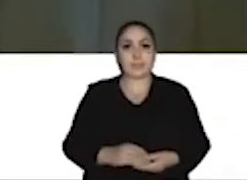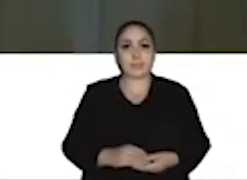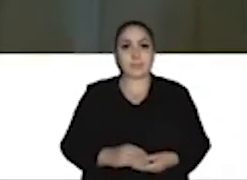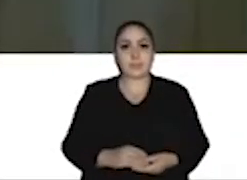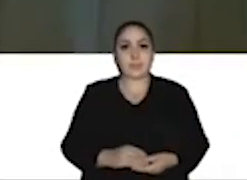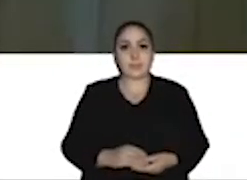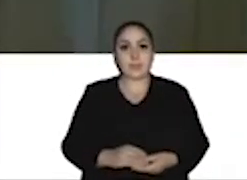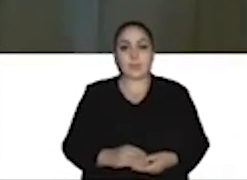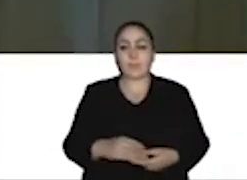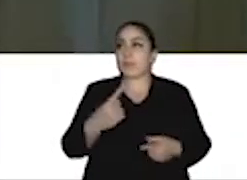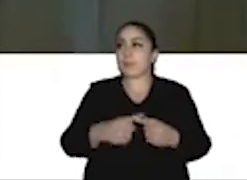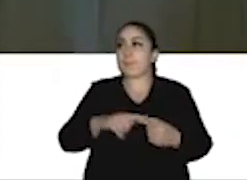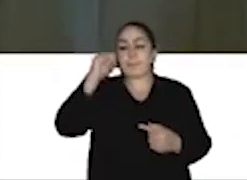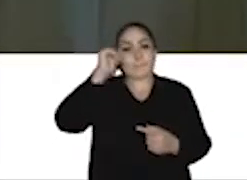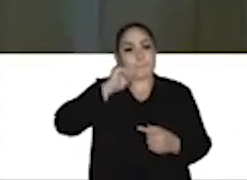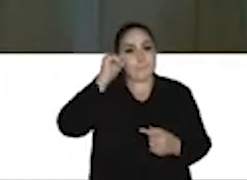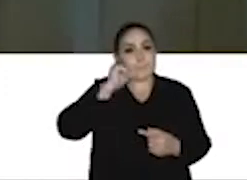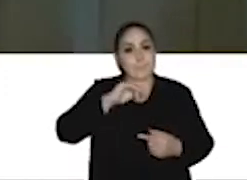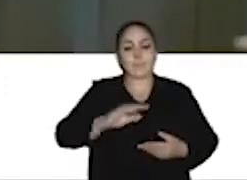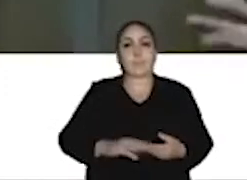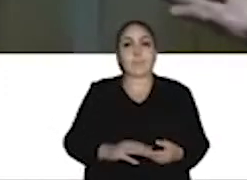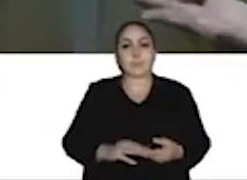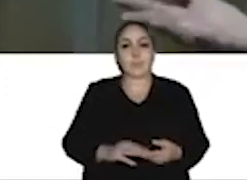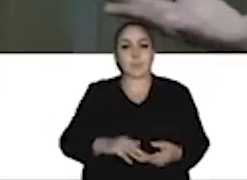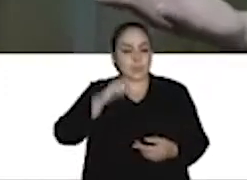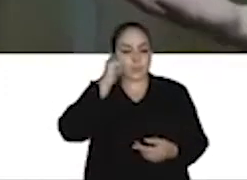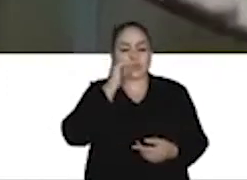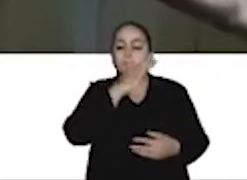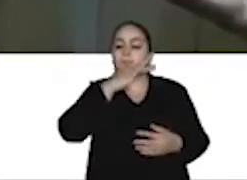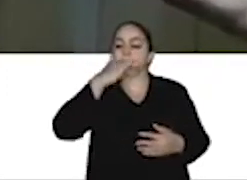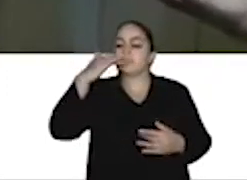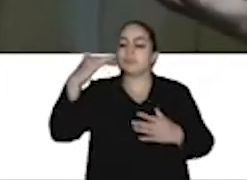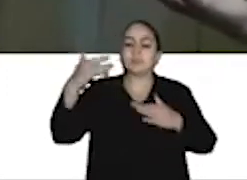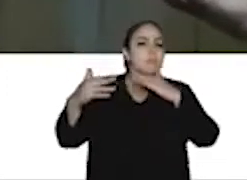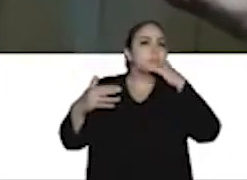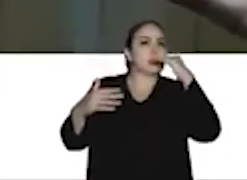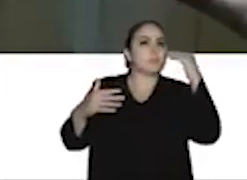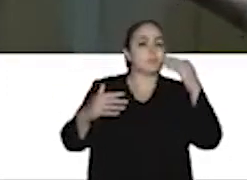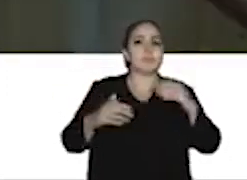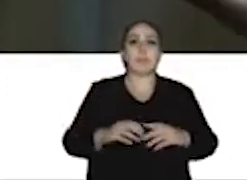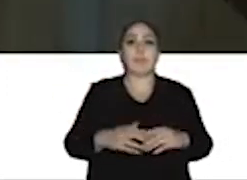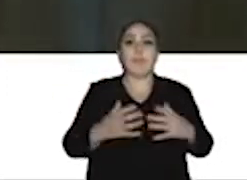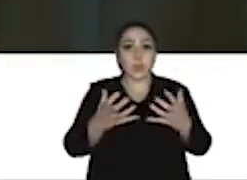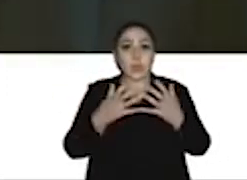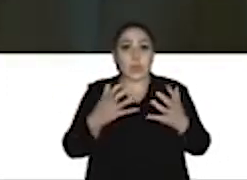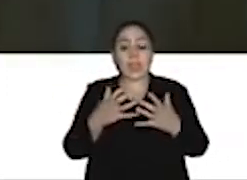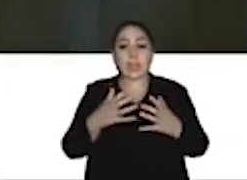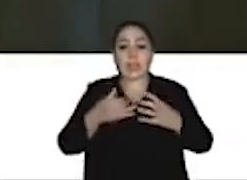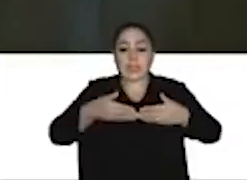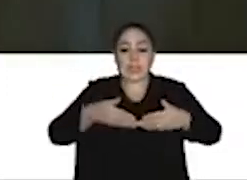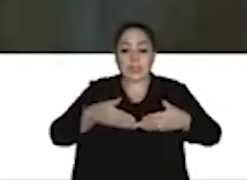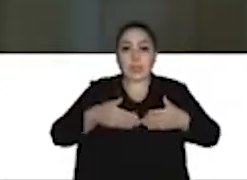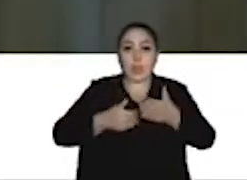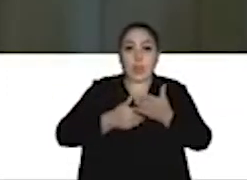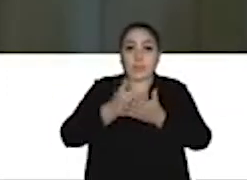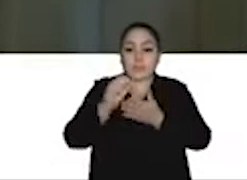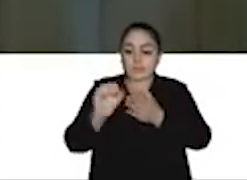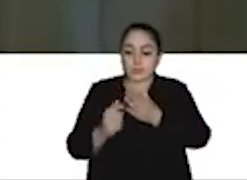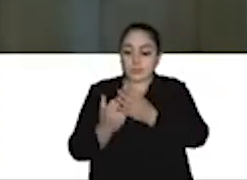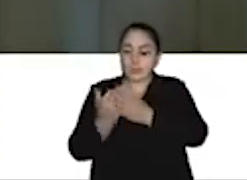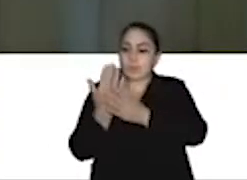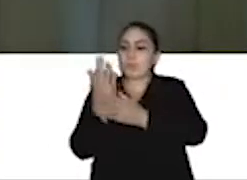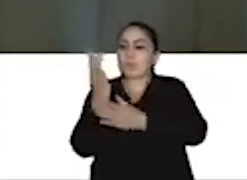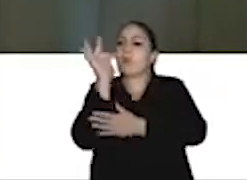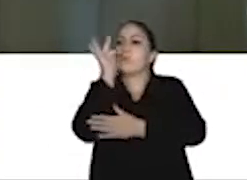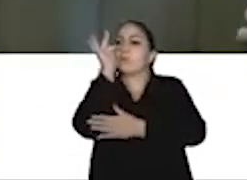ser feminina, por ser perfumada. Eu quero que nasça uma flor nessa